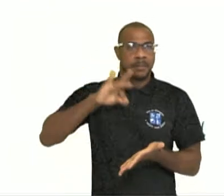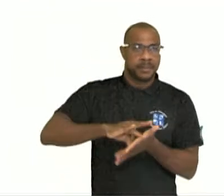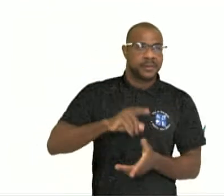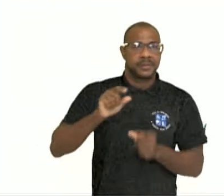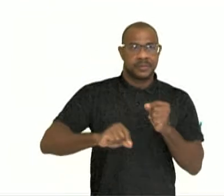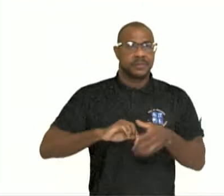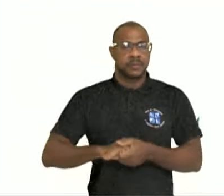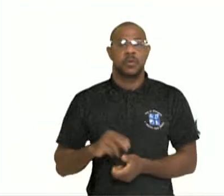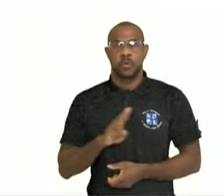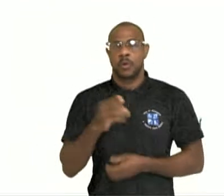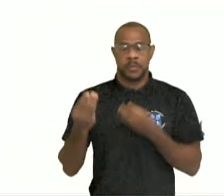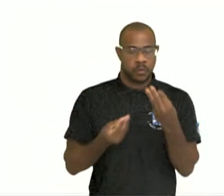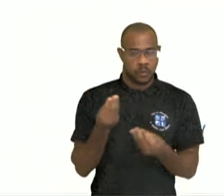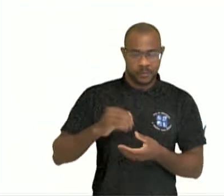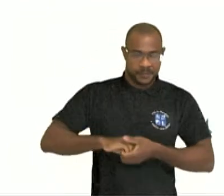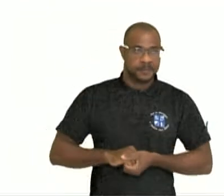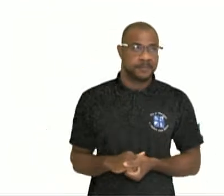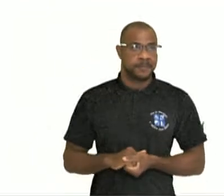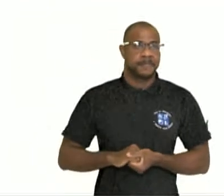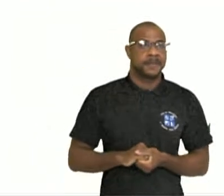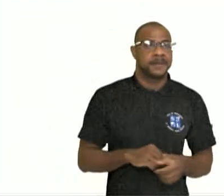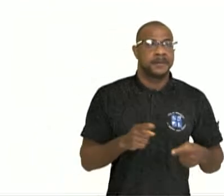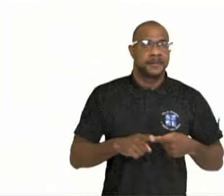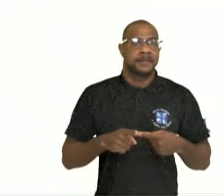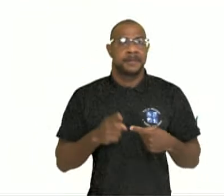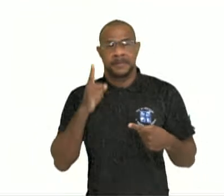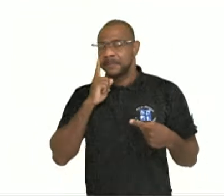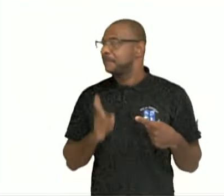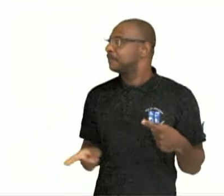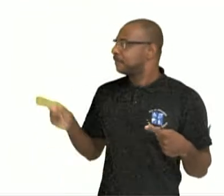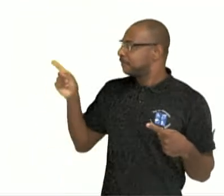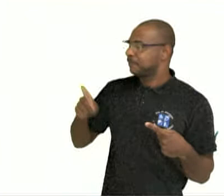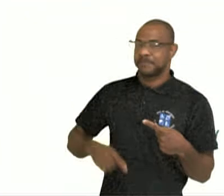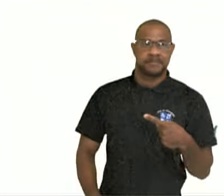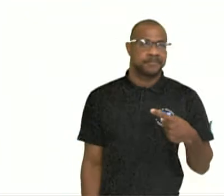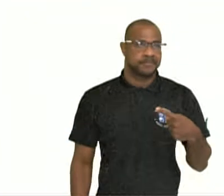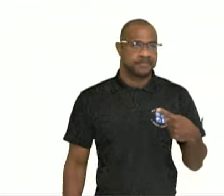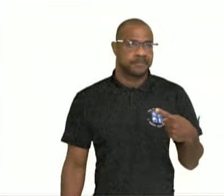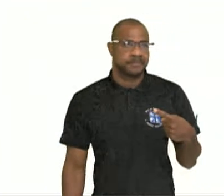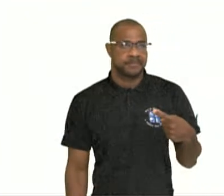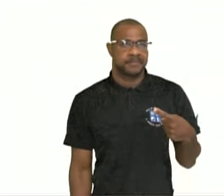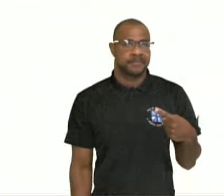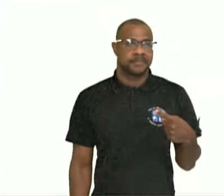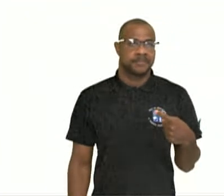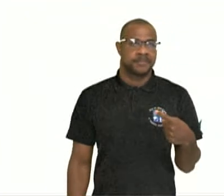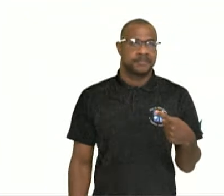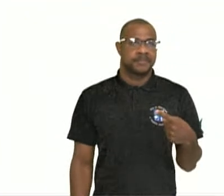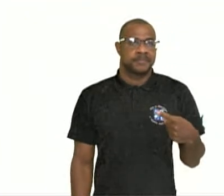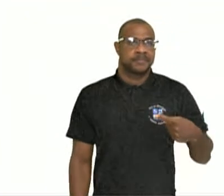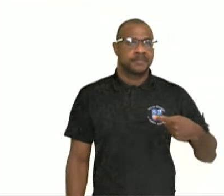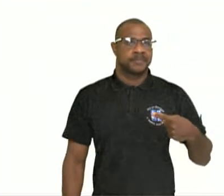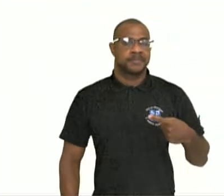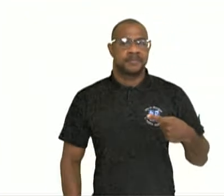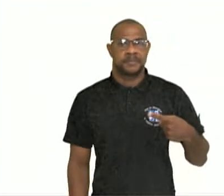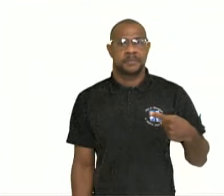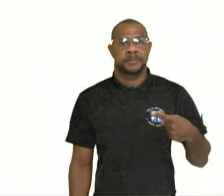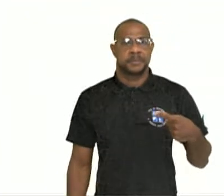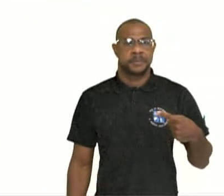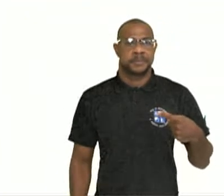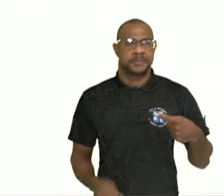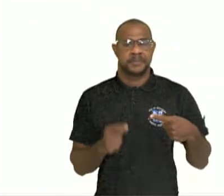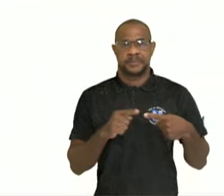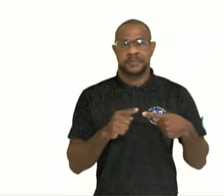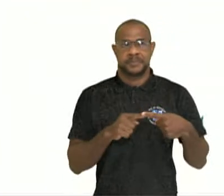nome deles, como que é. Chavo, el niño huérfano que vive en el barril es un niño que no tiene a